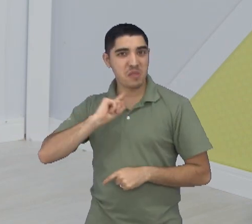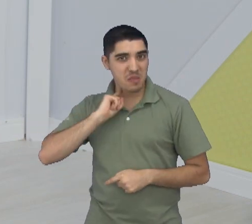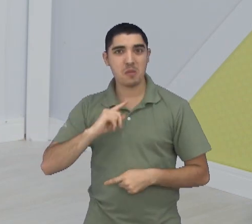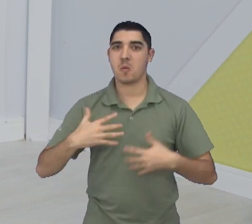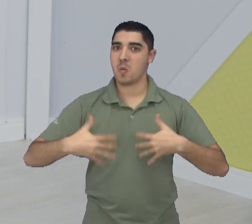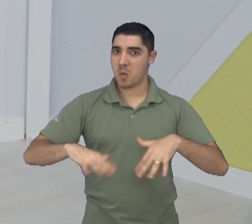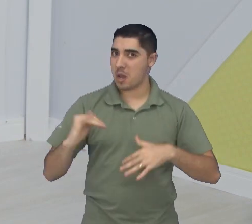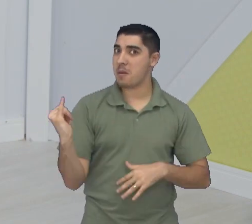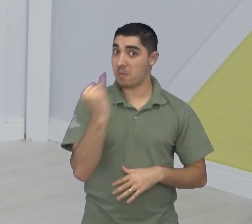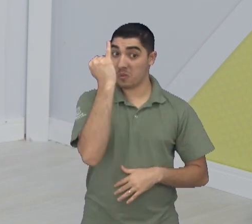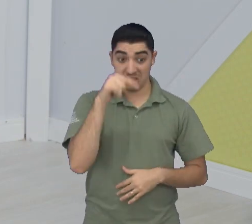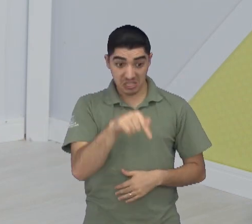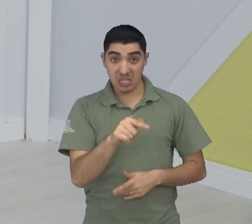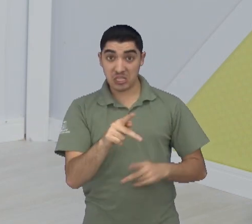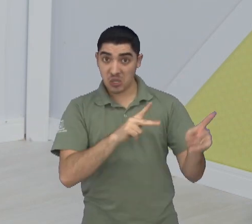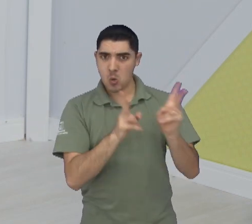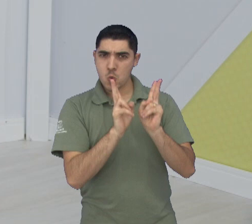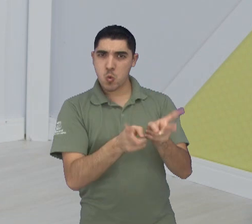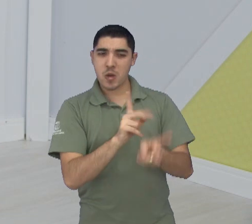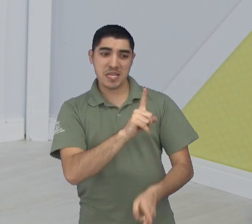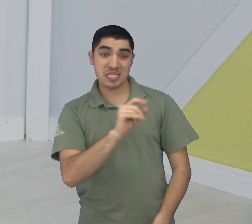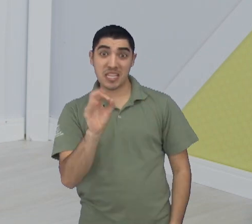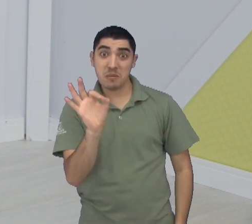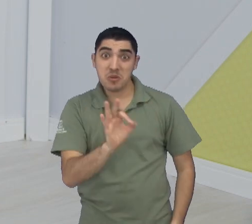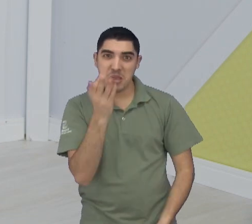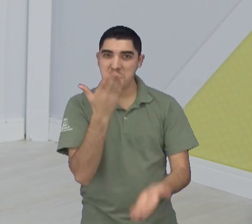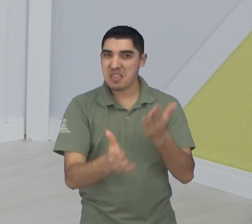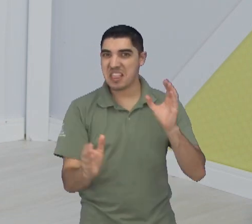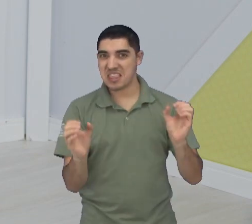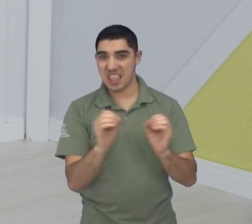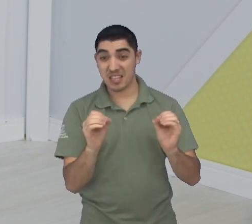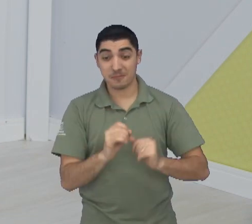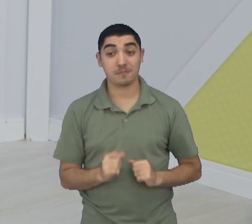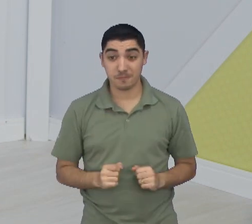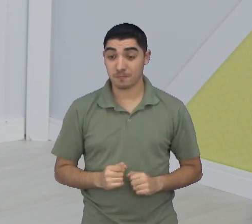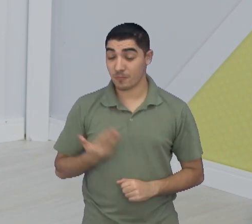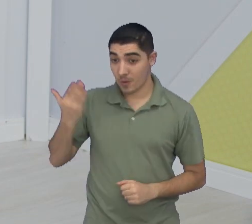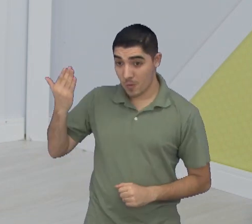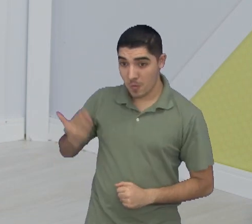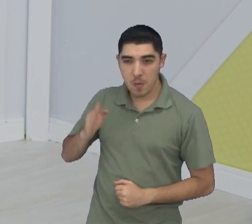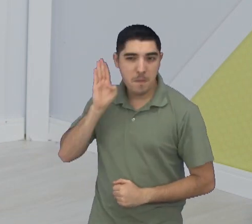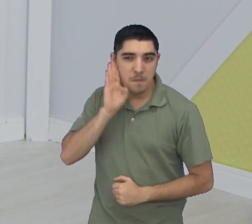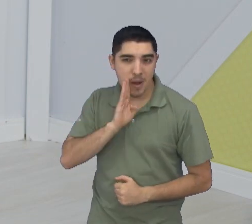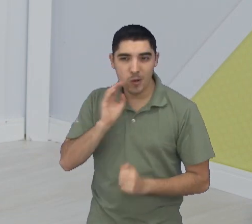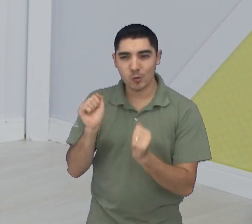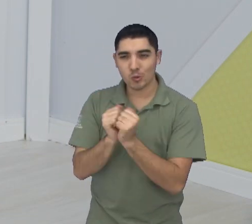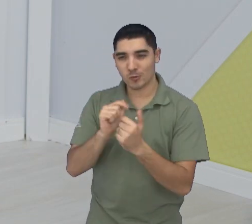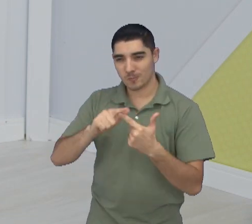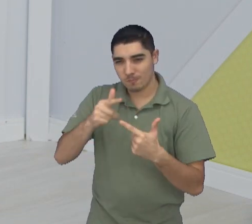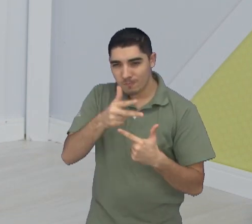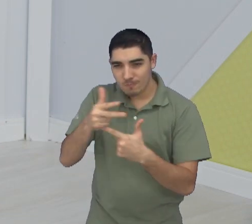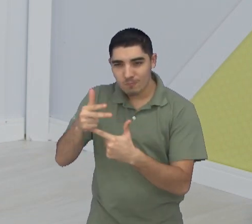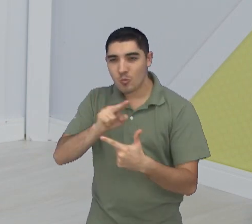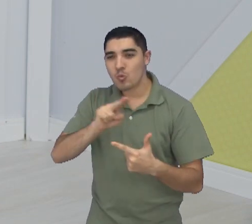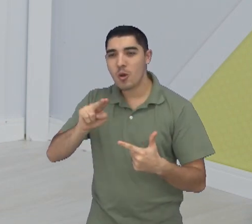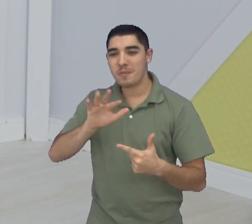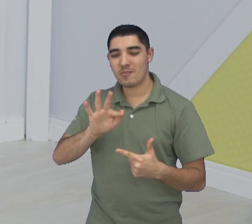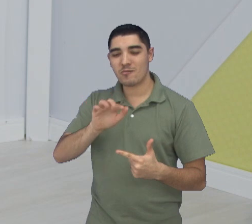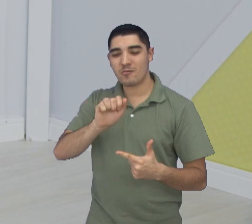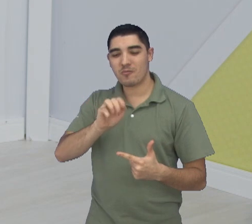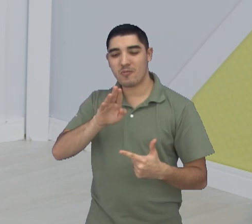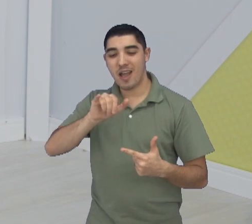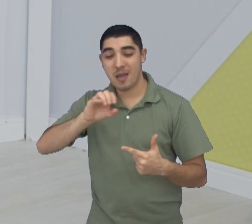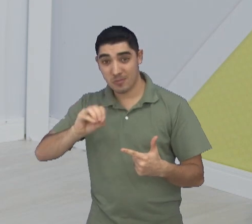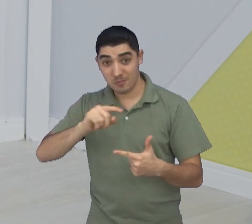o time de São José segue 100% na Liga Masculina de Vôlei. O Paulo Ricardo, junto com o nosso querido Fábio Negrão, o Big